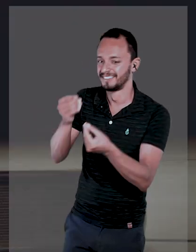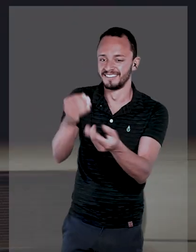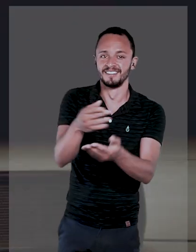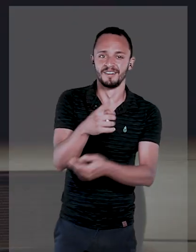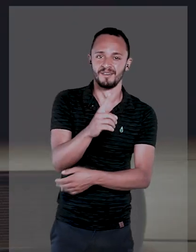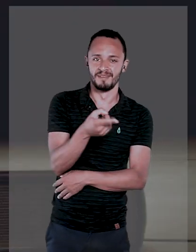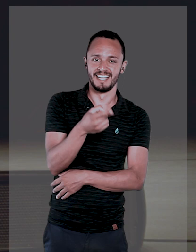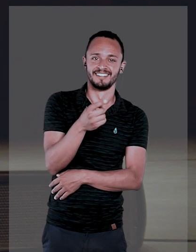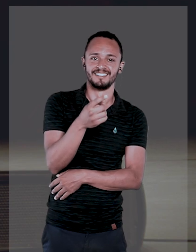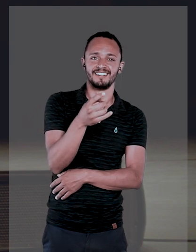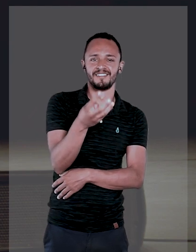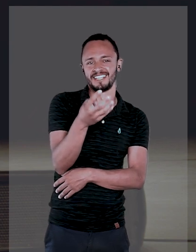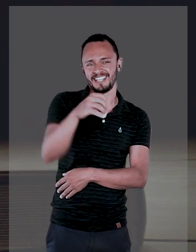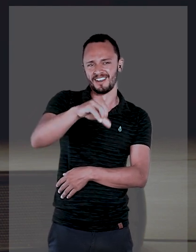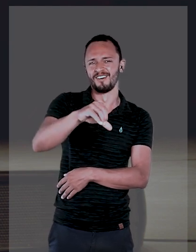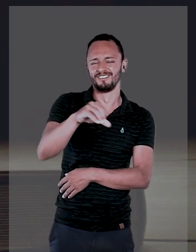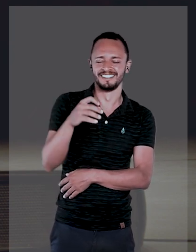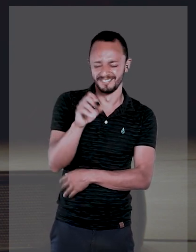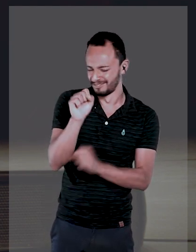Merece, sim, senhora.